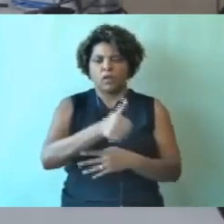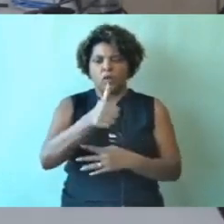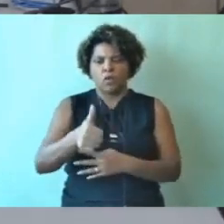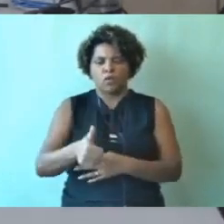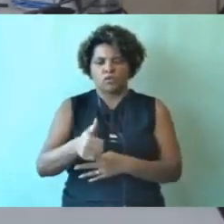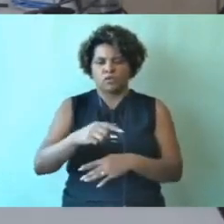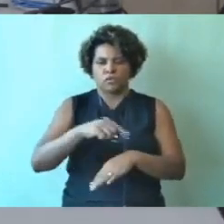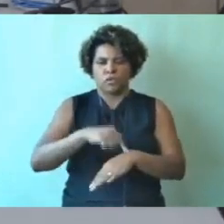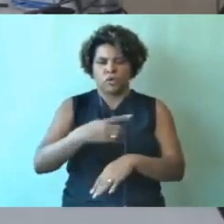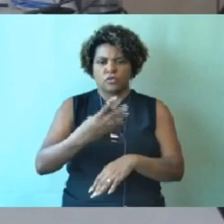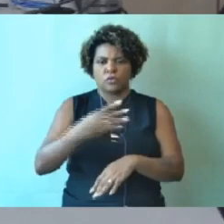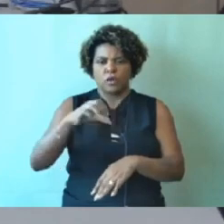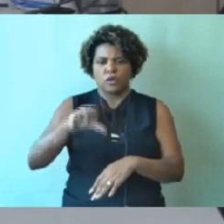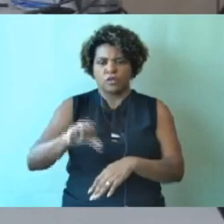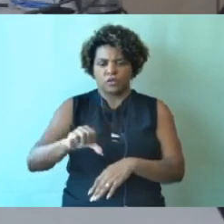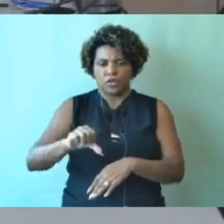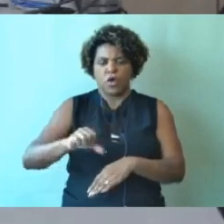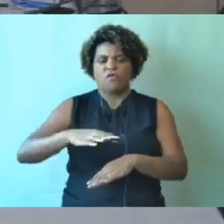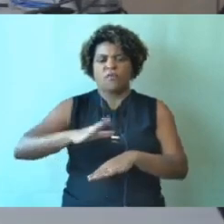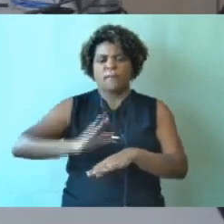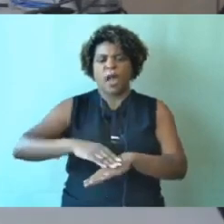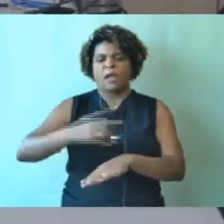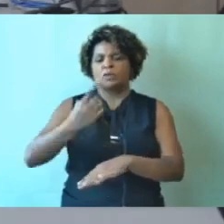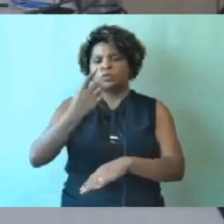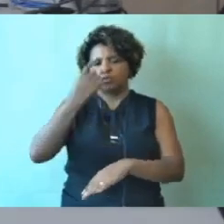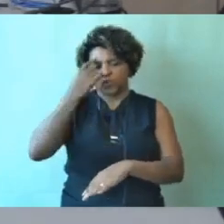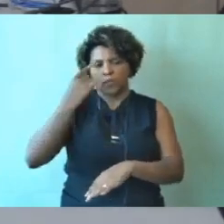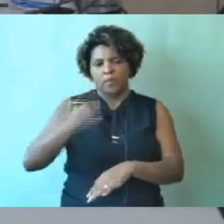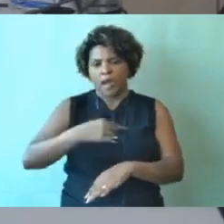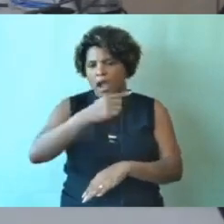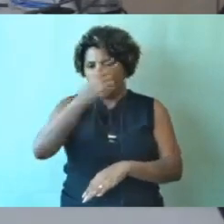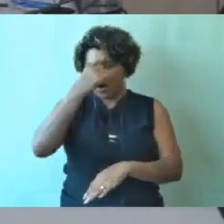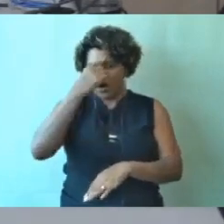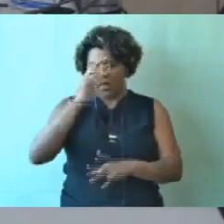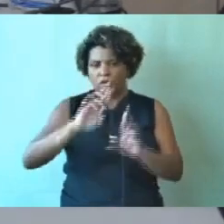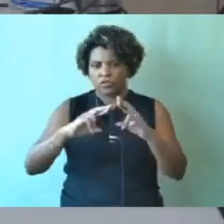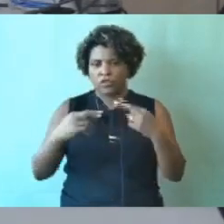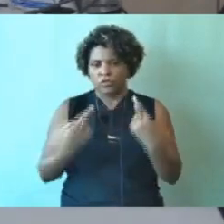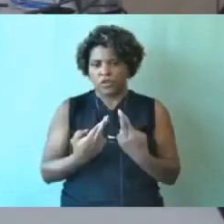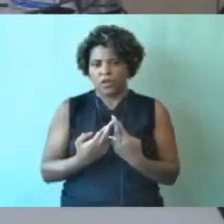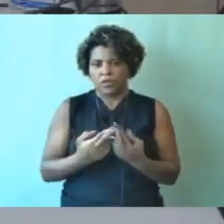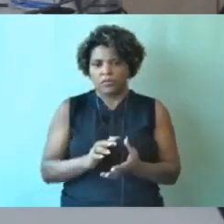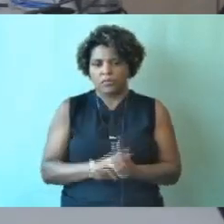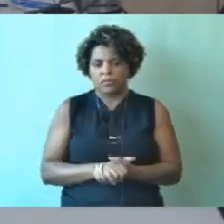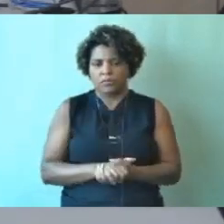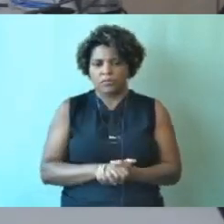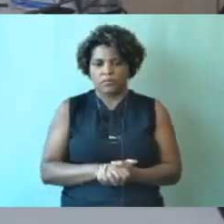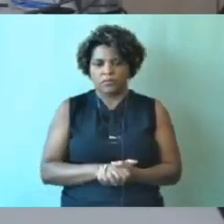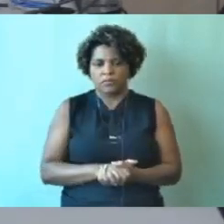essa reunião por mais uma hora. Não, eu estou prorrogando mesmo, para garantir.